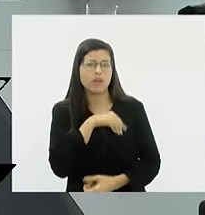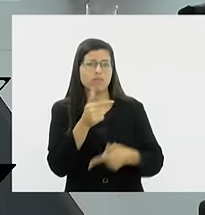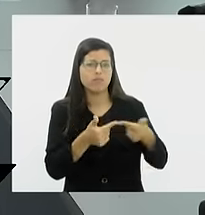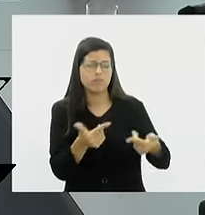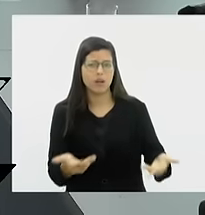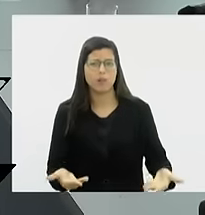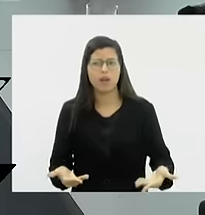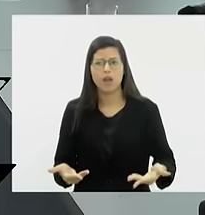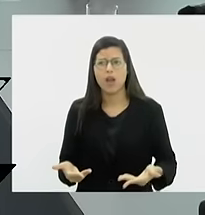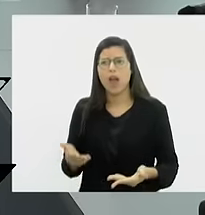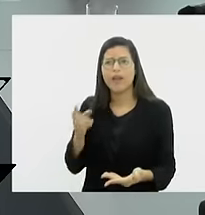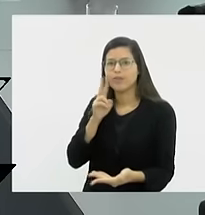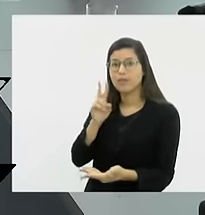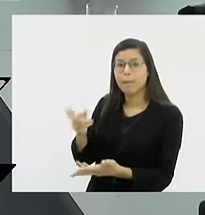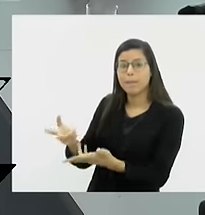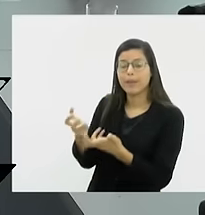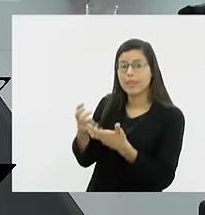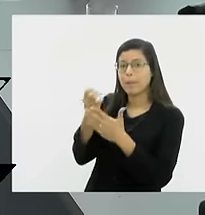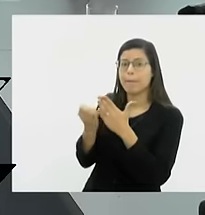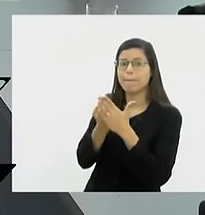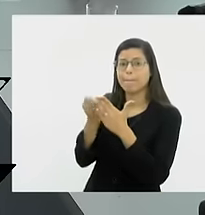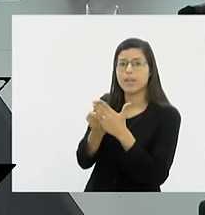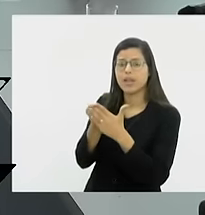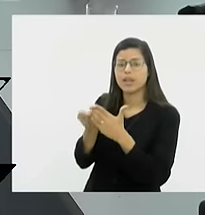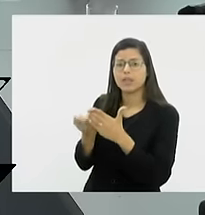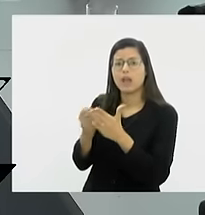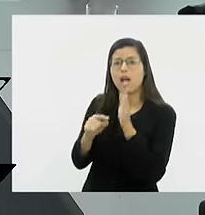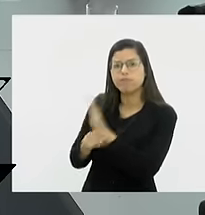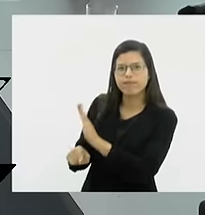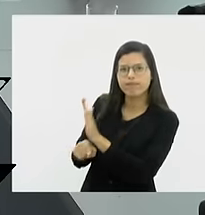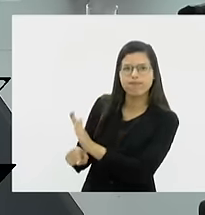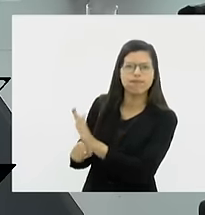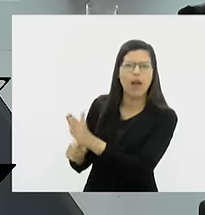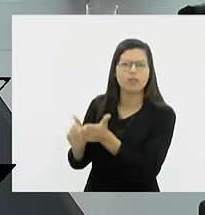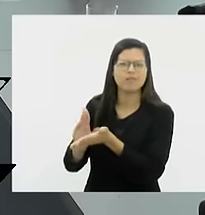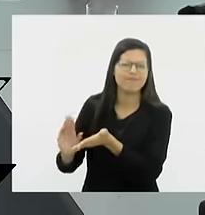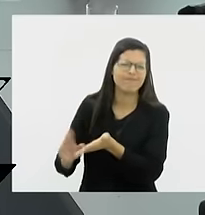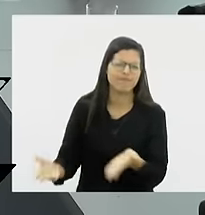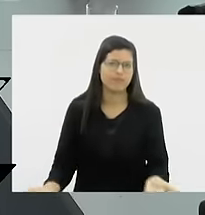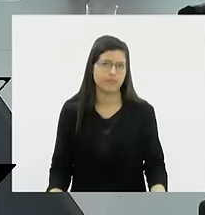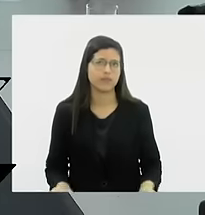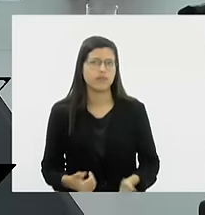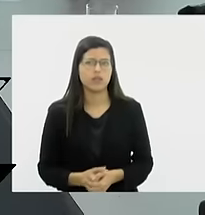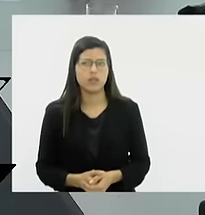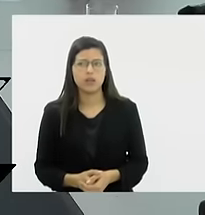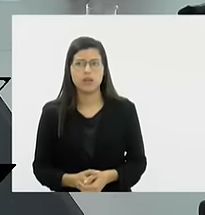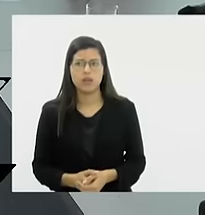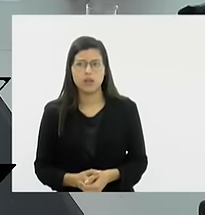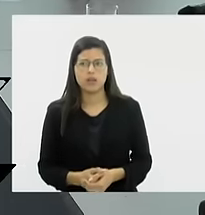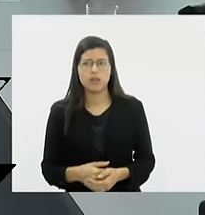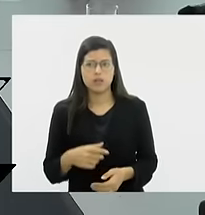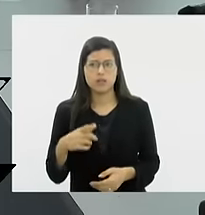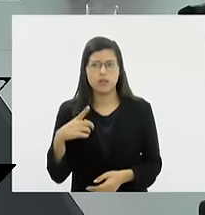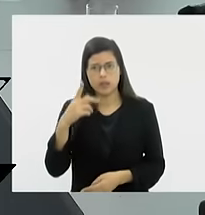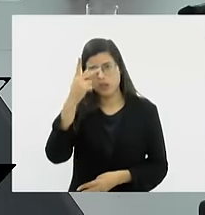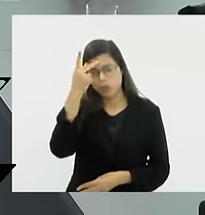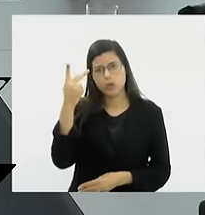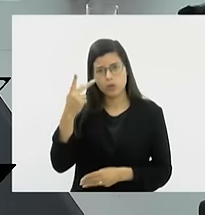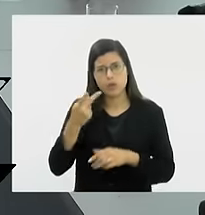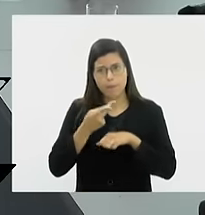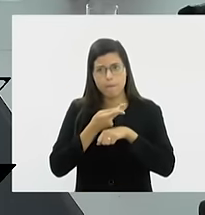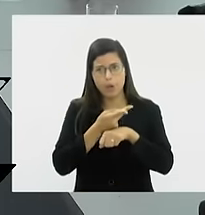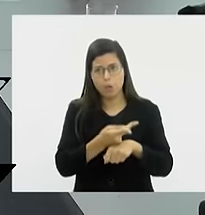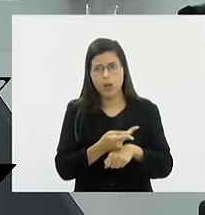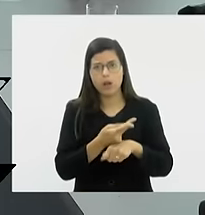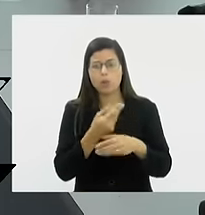né, dessas empresas... Sendo favorecidos. Favorecidos. E isso acontece. Da mesma forma que acontece, né, os permissionários têm nos procurado muito, né, da forma arbitrária